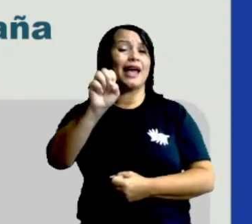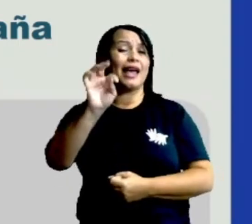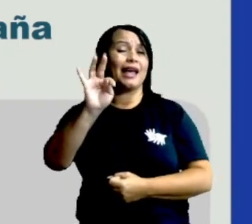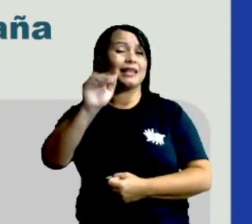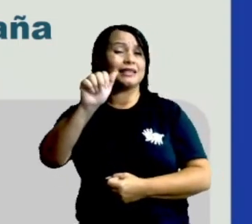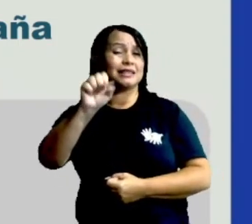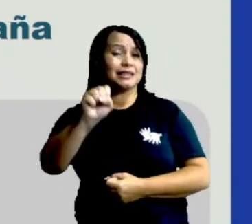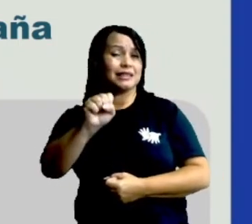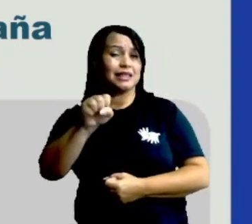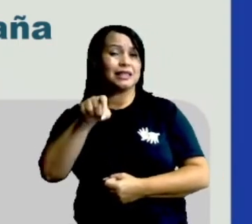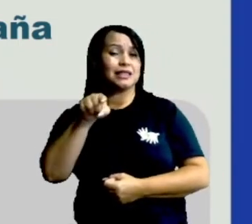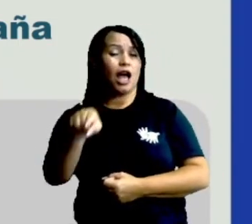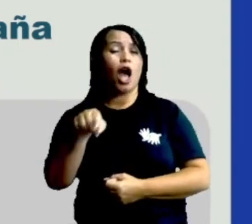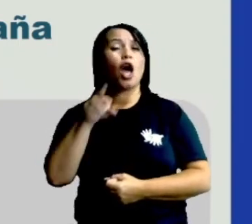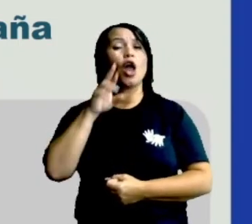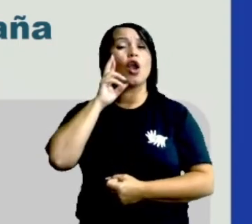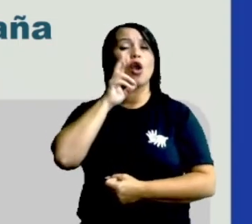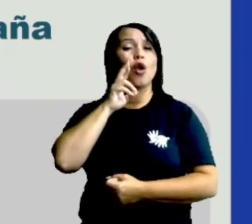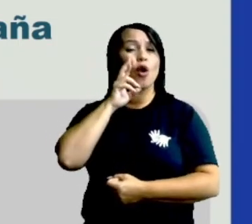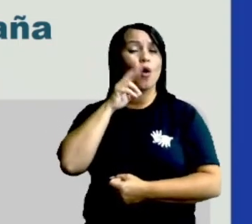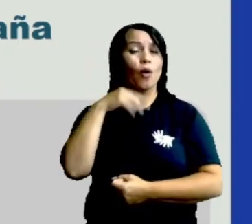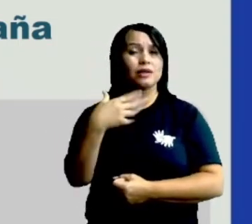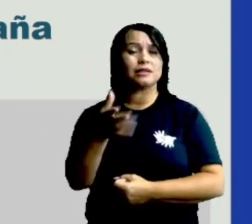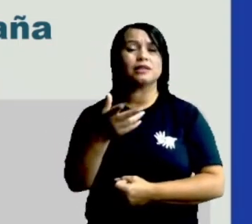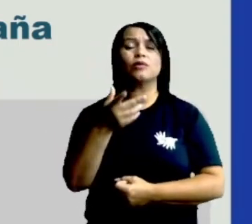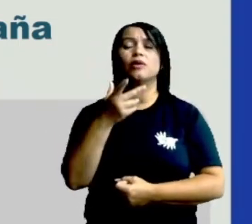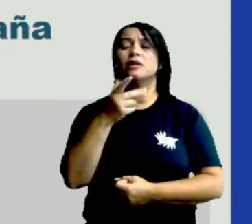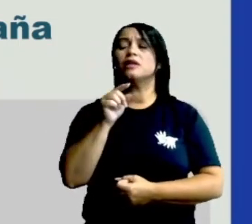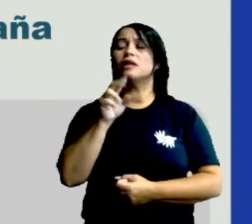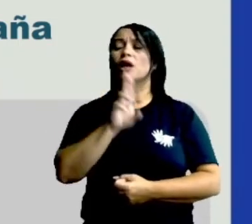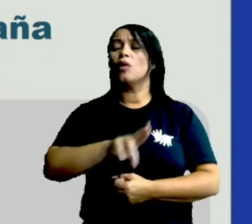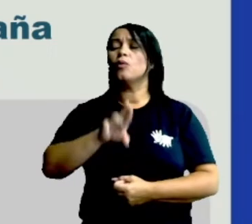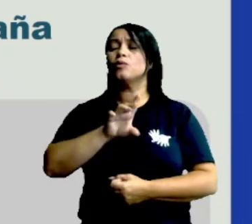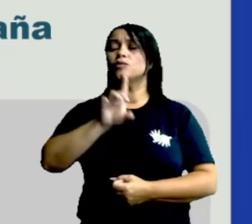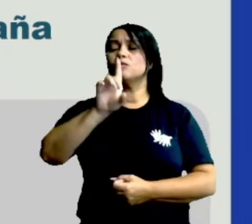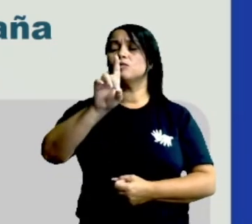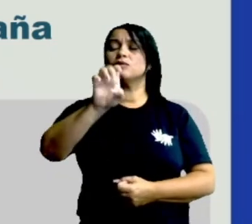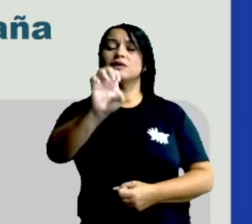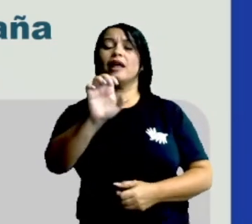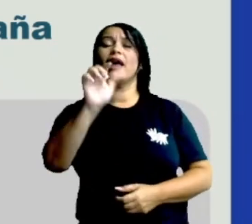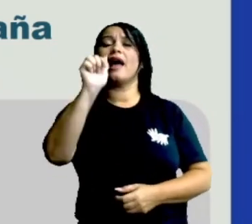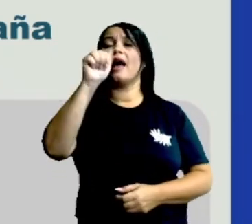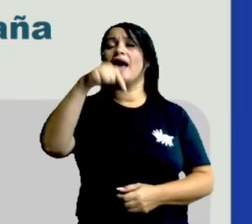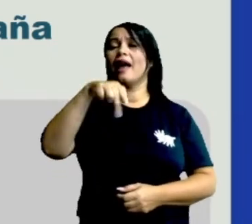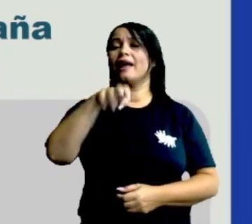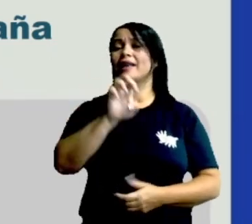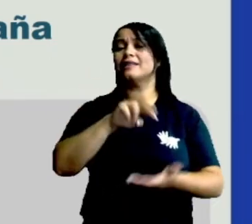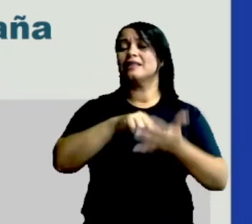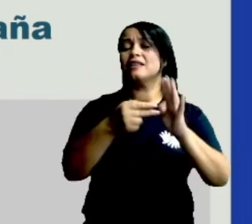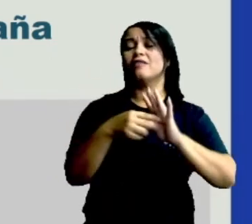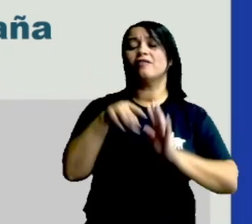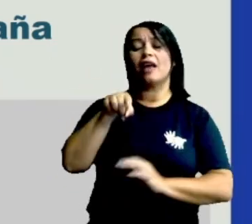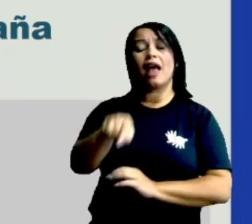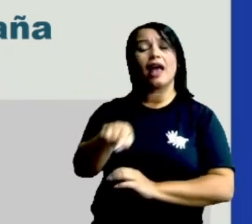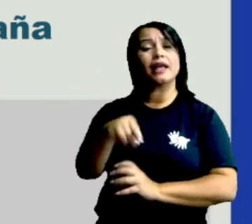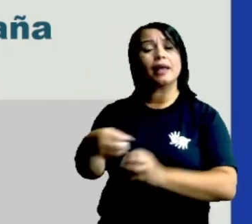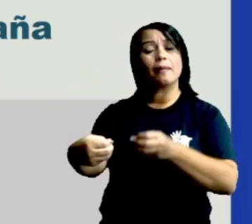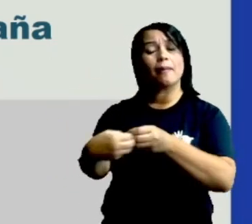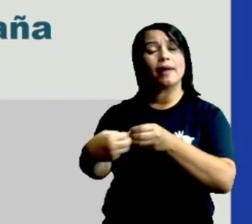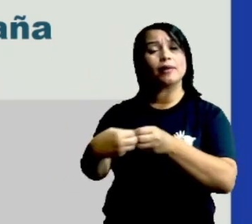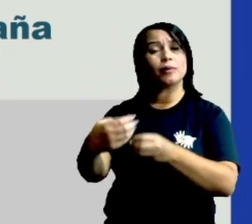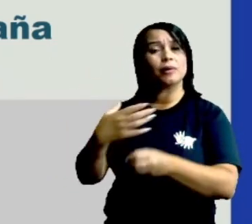Estas rosas de aqui. Porque quando eu uso de aqui, eu estou referindo que está perto de mim, que